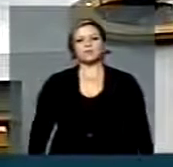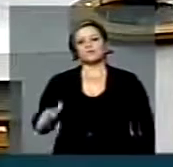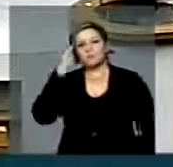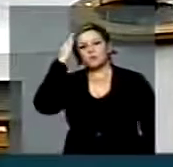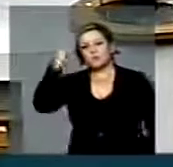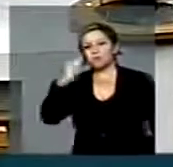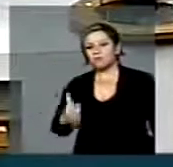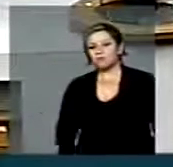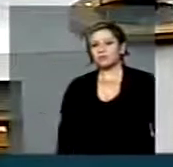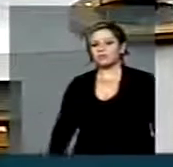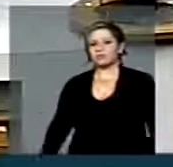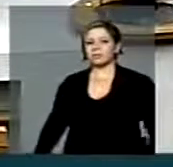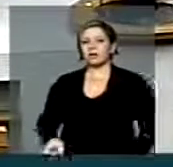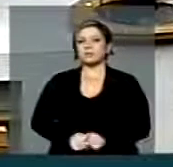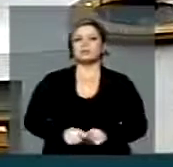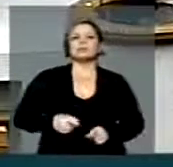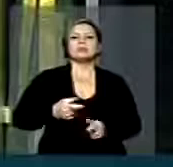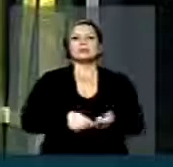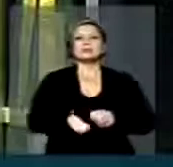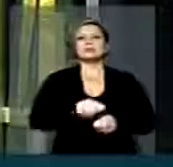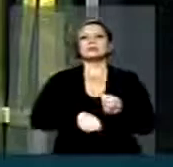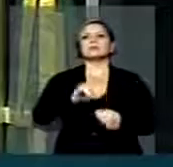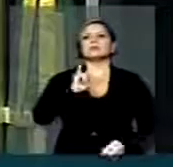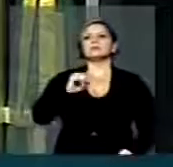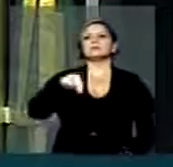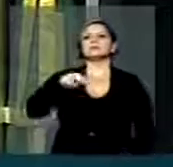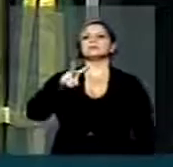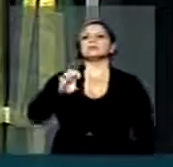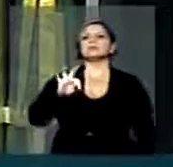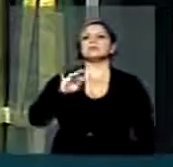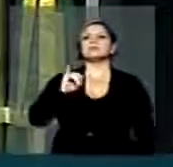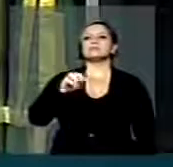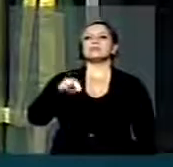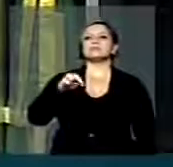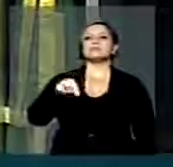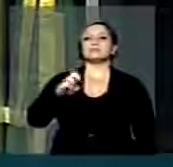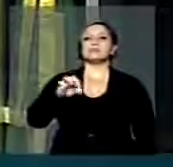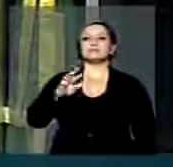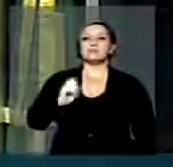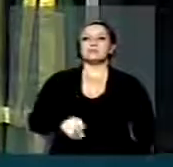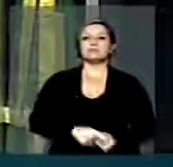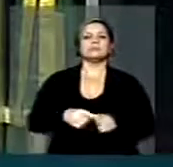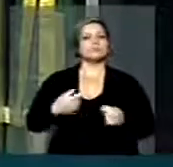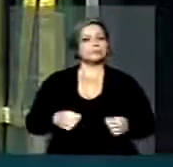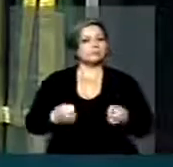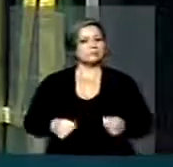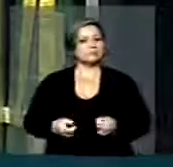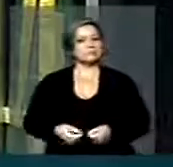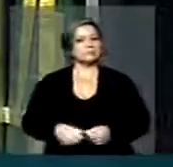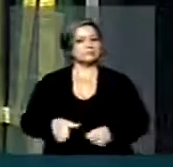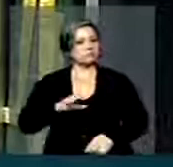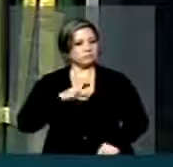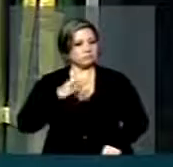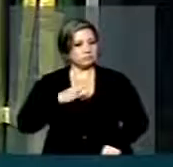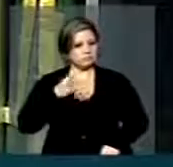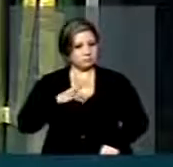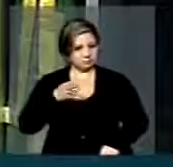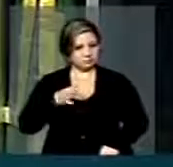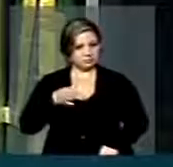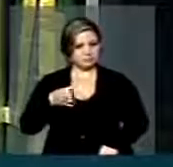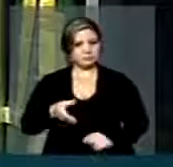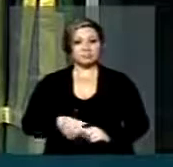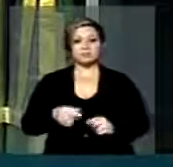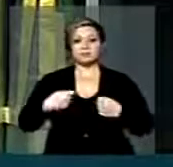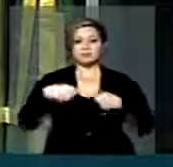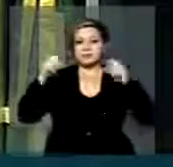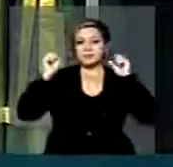Essa parte da taxa de investimento, né, é preciso ser olhada com coragem. É